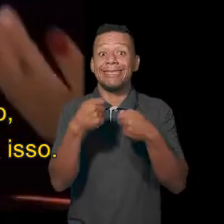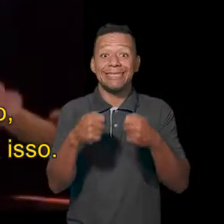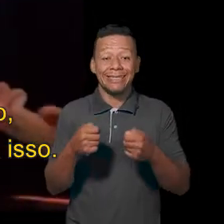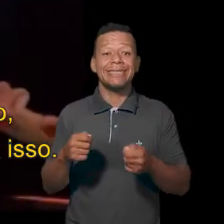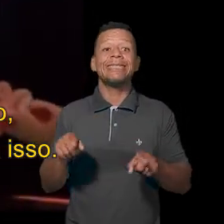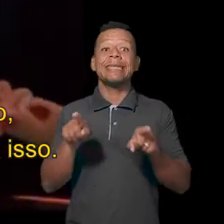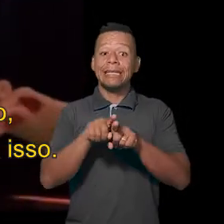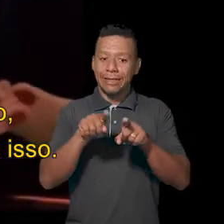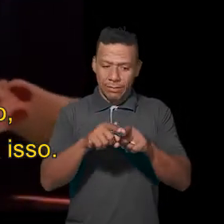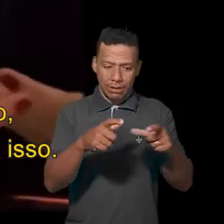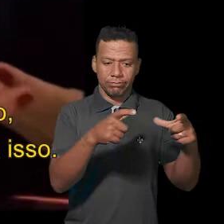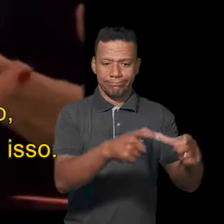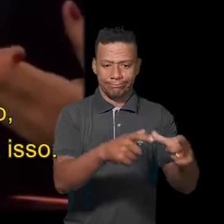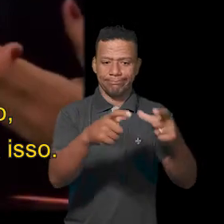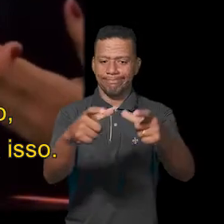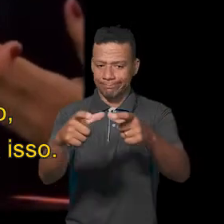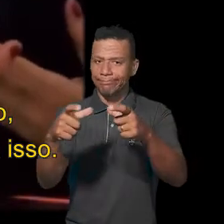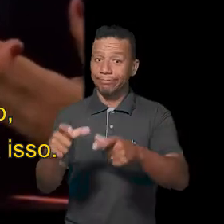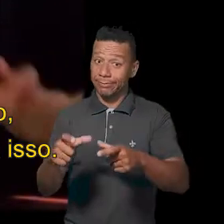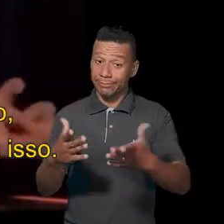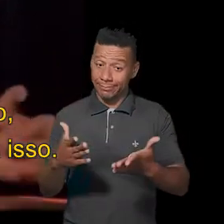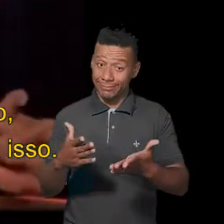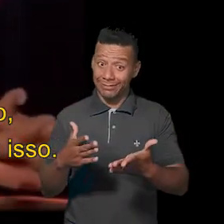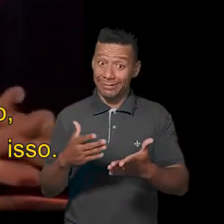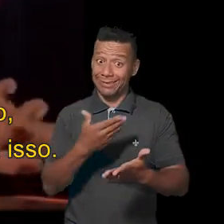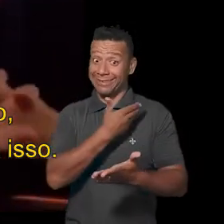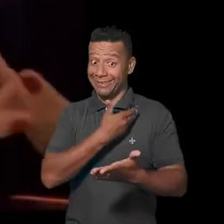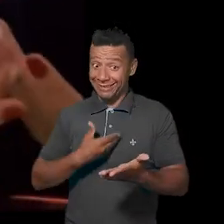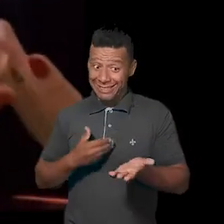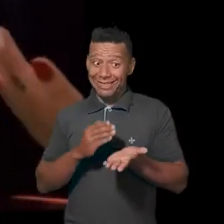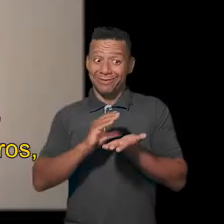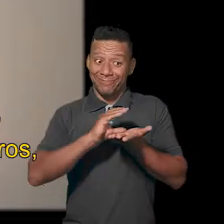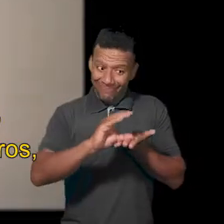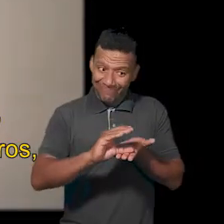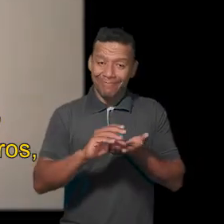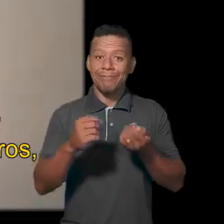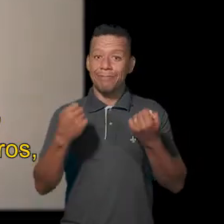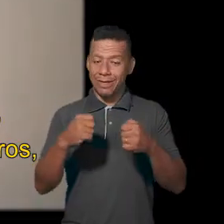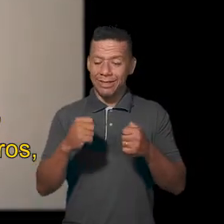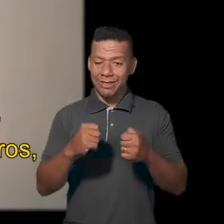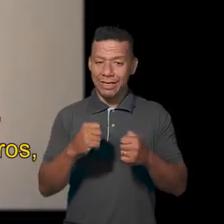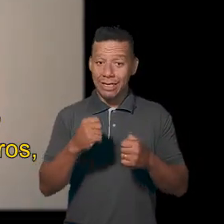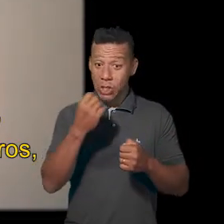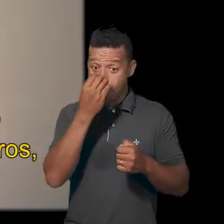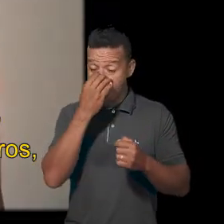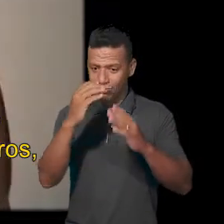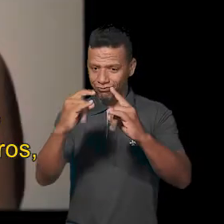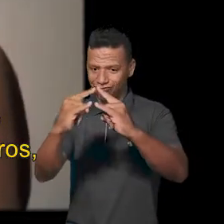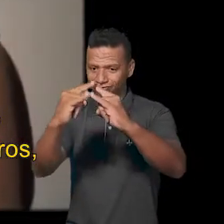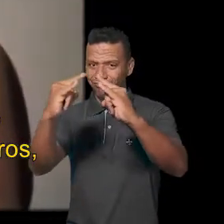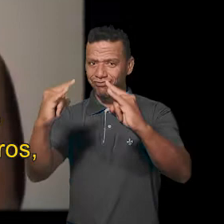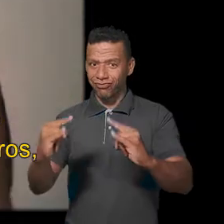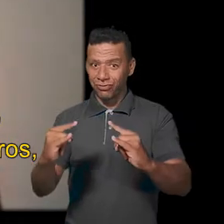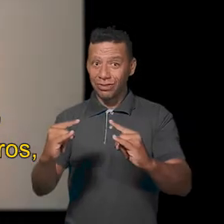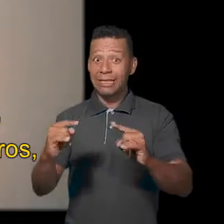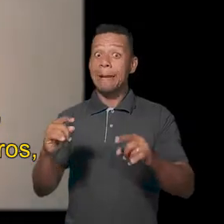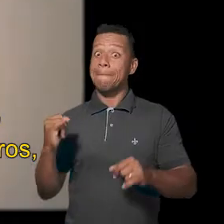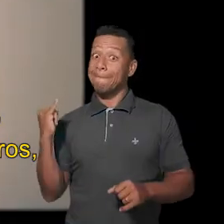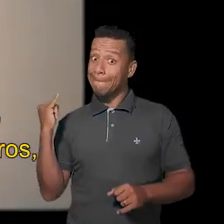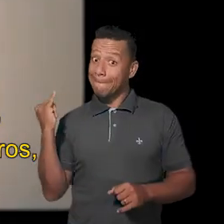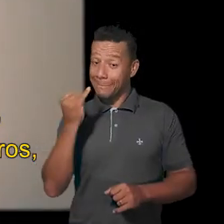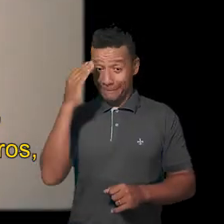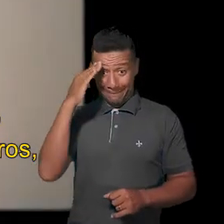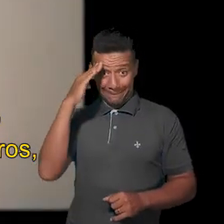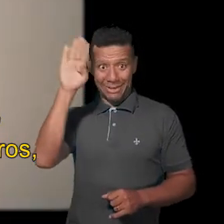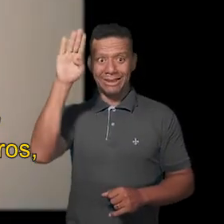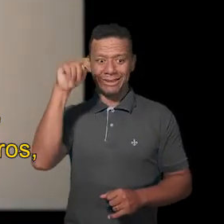precisa ter espaço para isso, precisa ter fomento para isso. O circo, e principalmente o Circo São Bernardo,